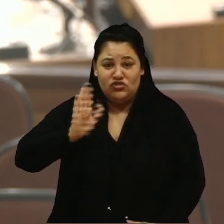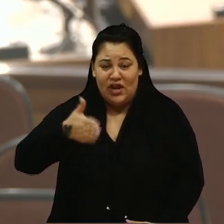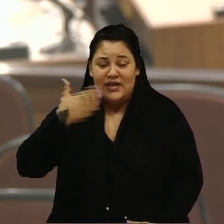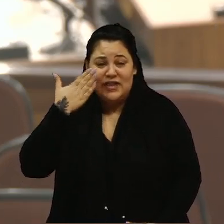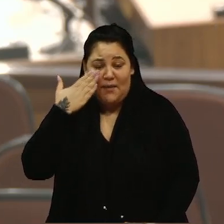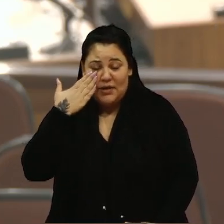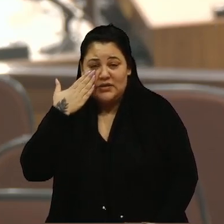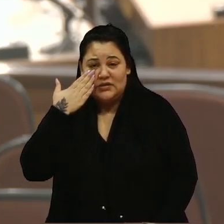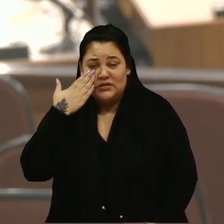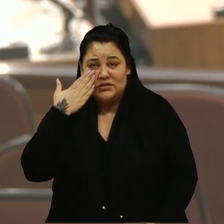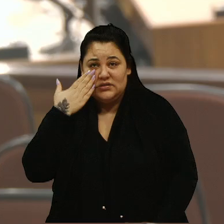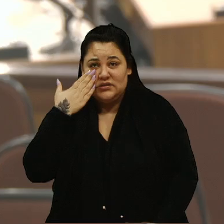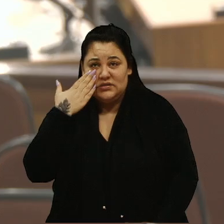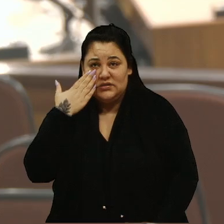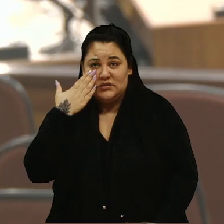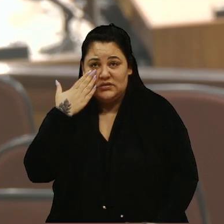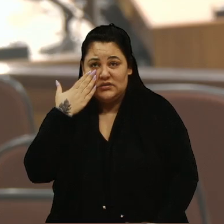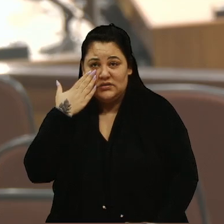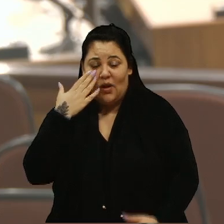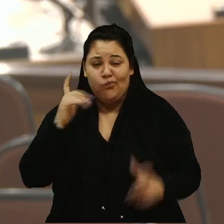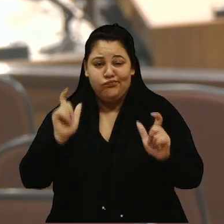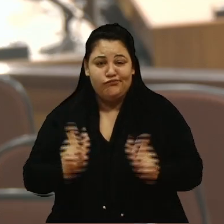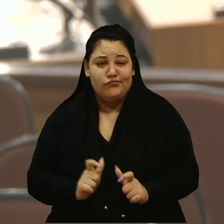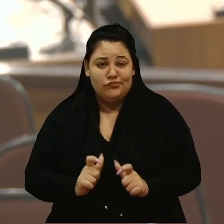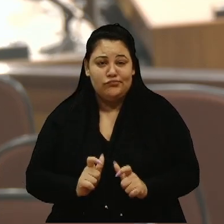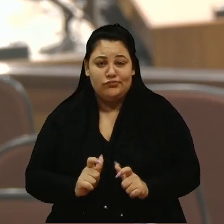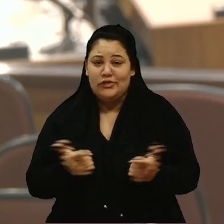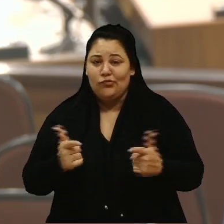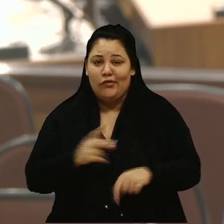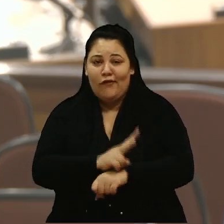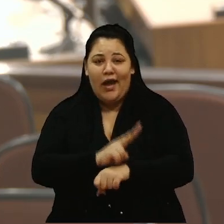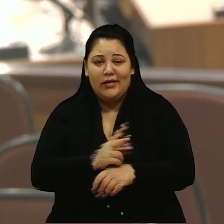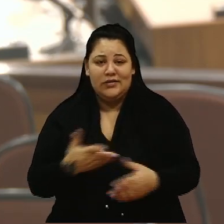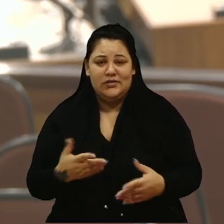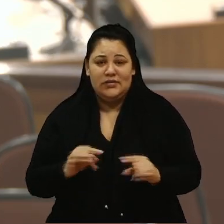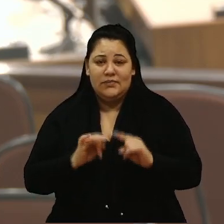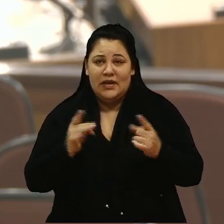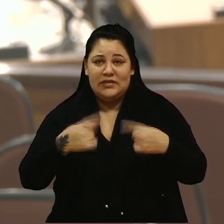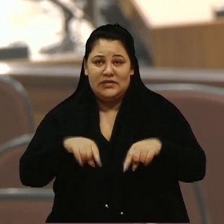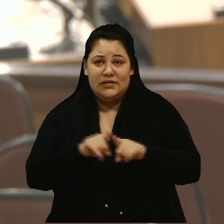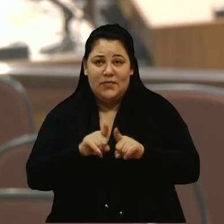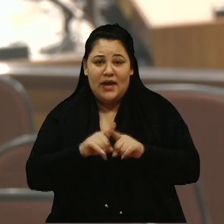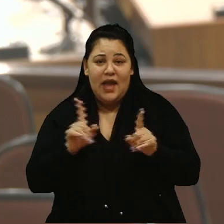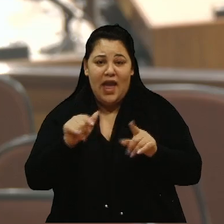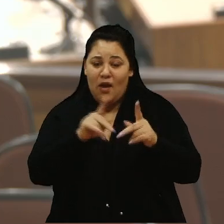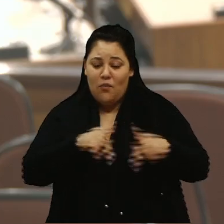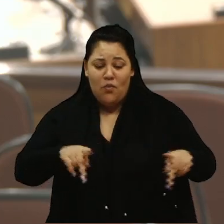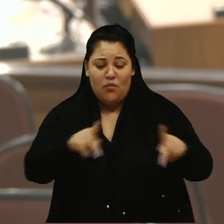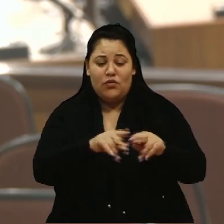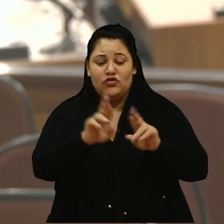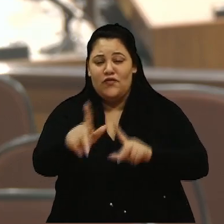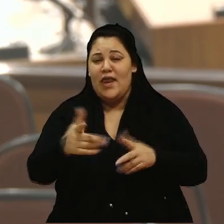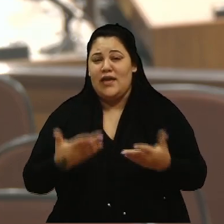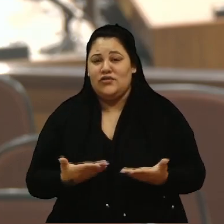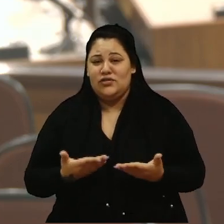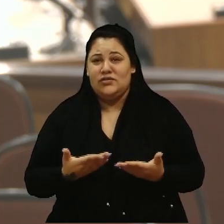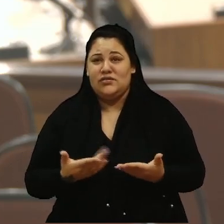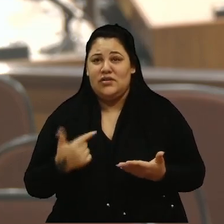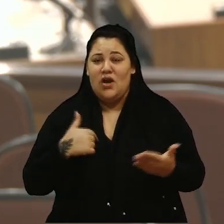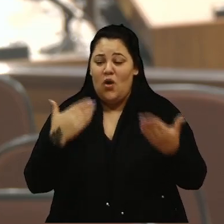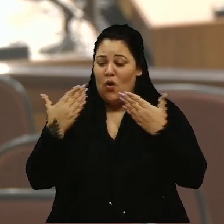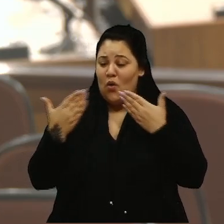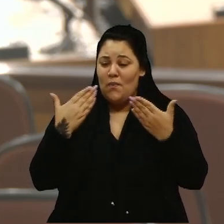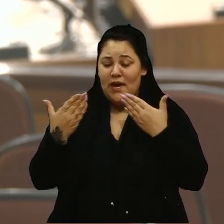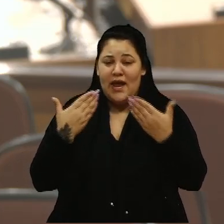vez mais reduzida. Mas mesmo assim, é um público diferenciado. Eu comparo isso com